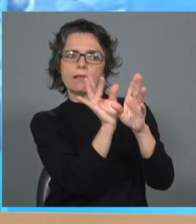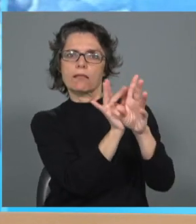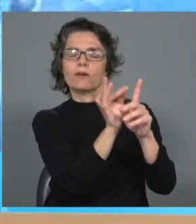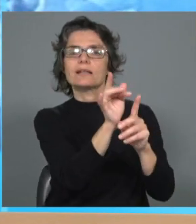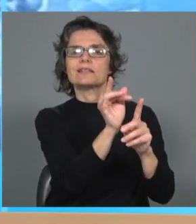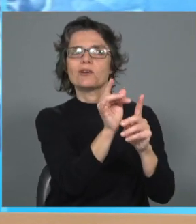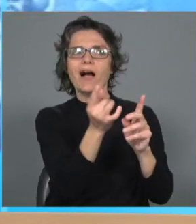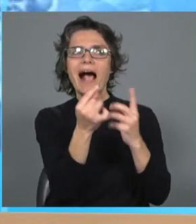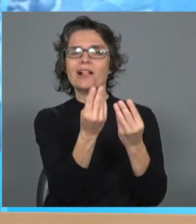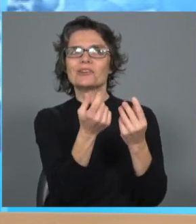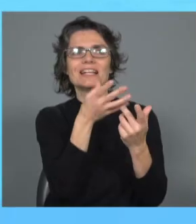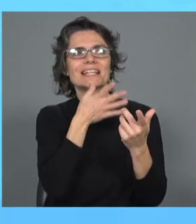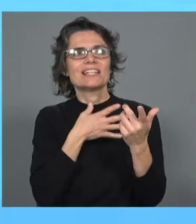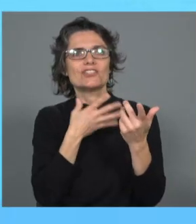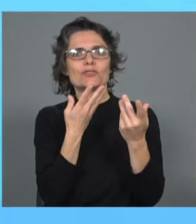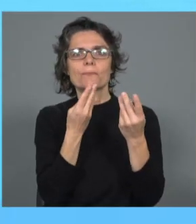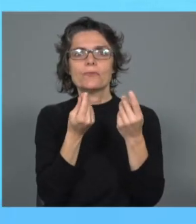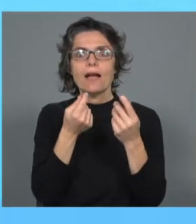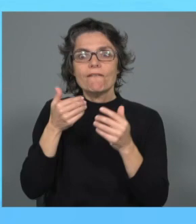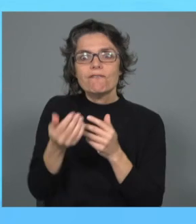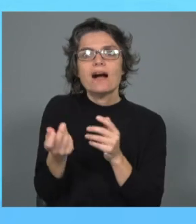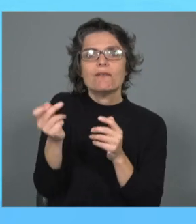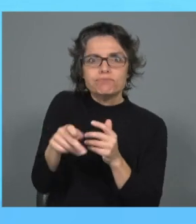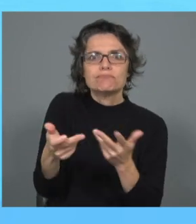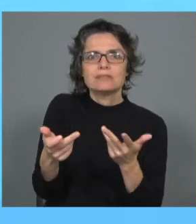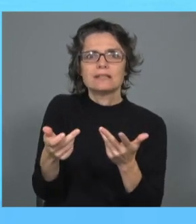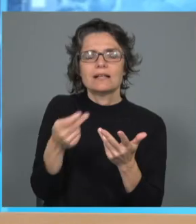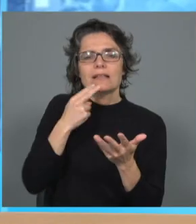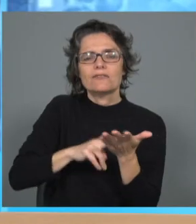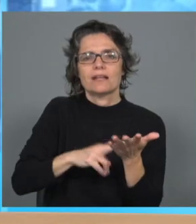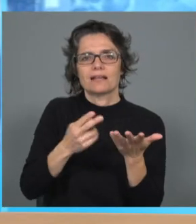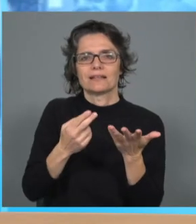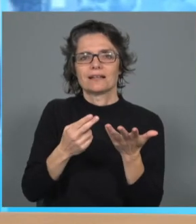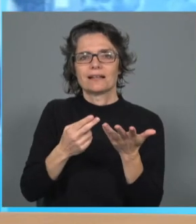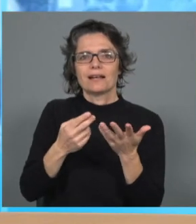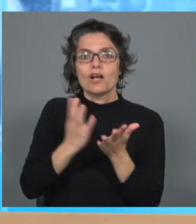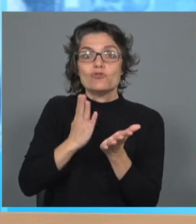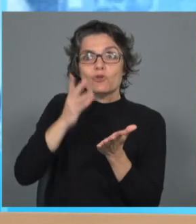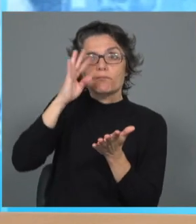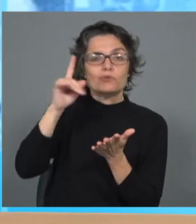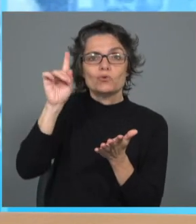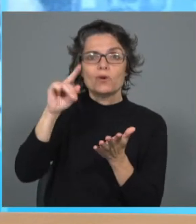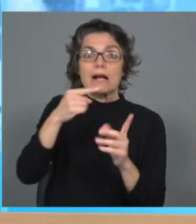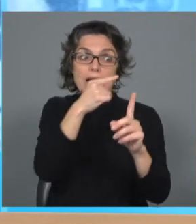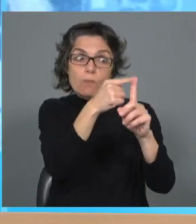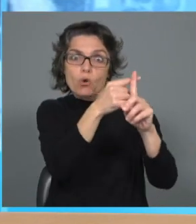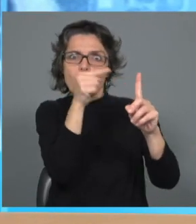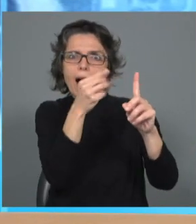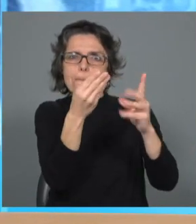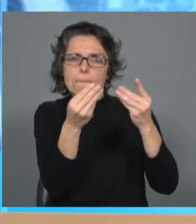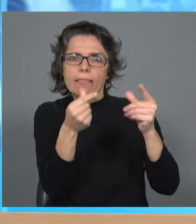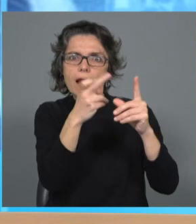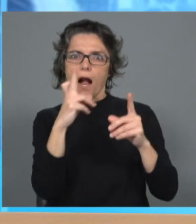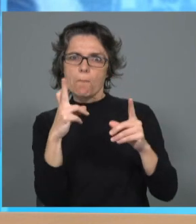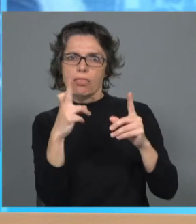está a acontecer. De que, afinal, isto não é só palavras, não é? Está ali uma cruz de